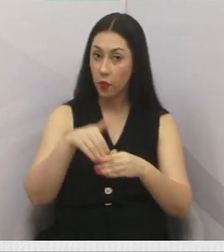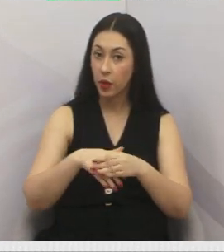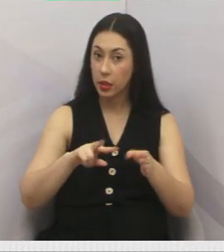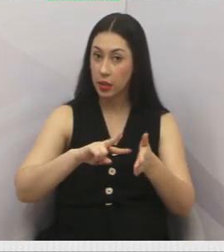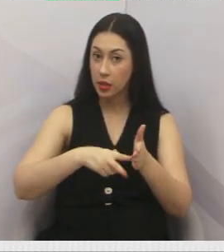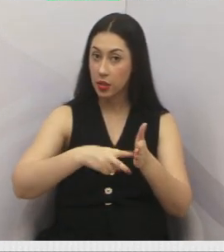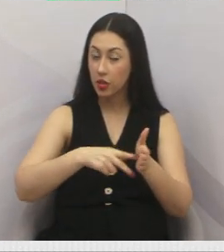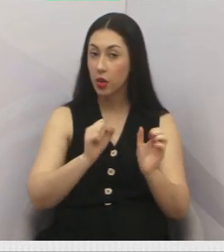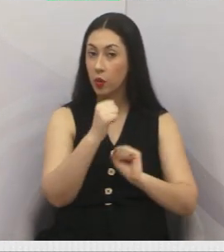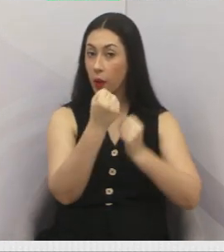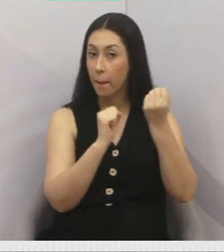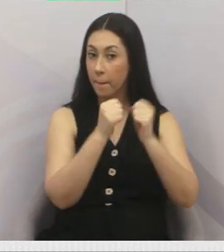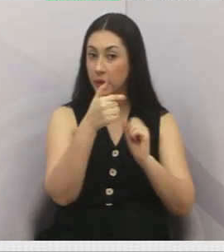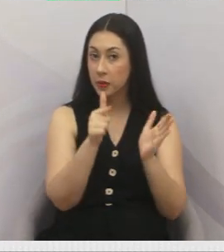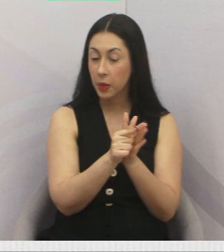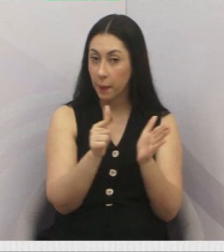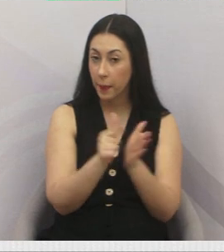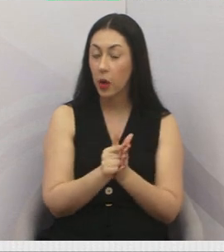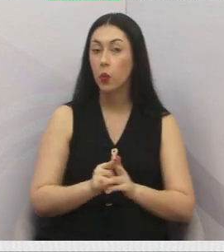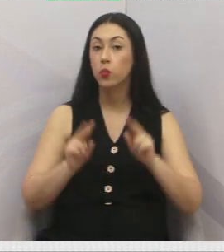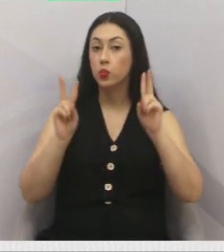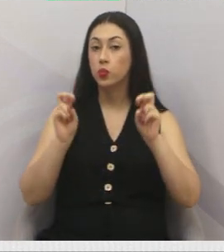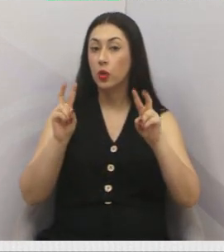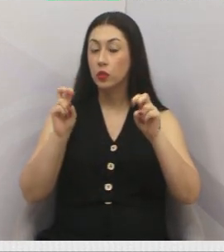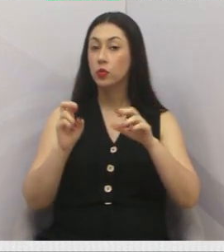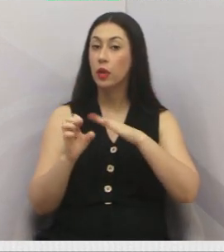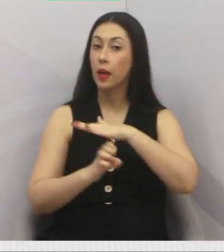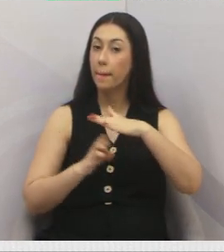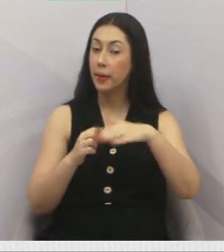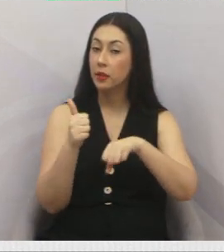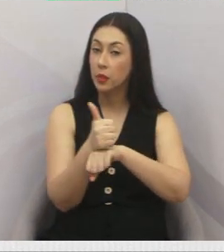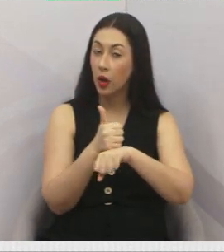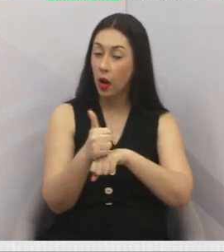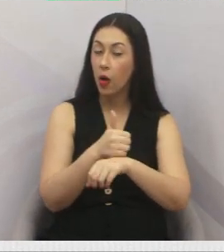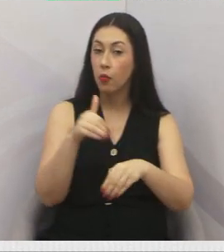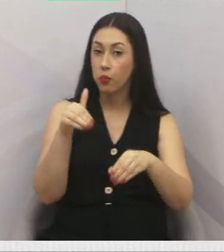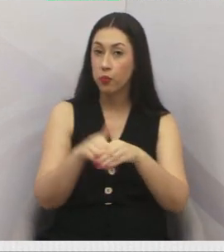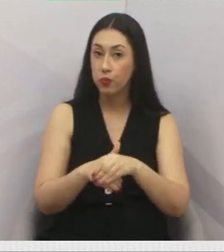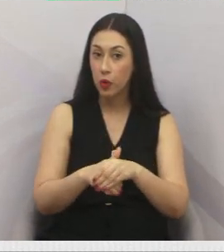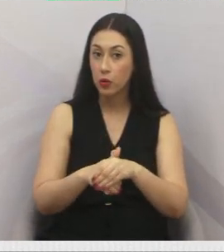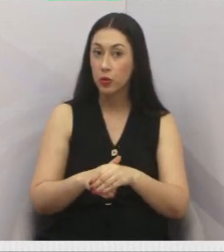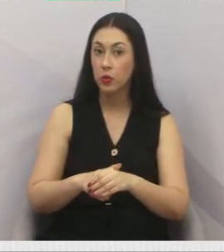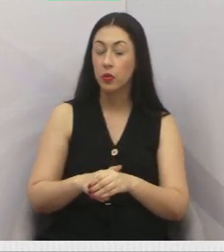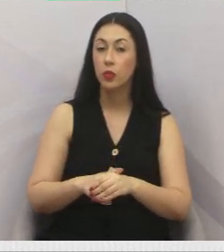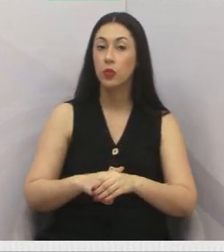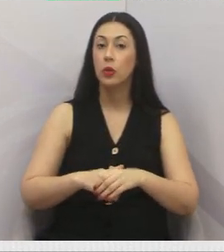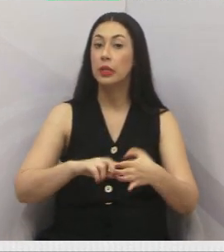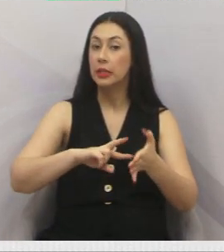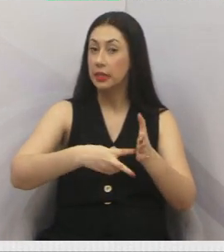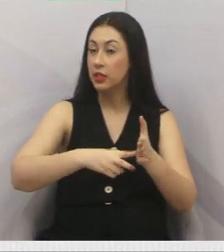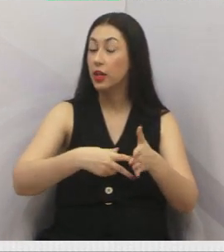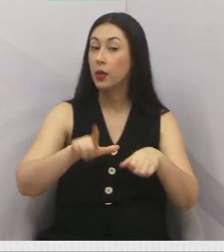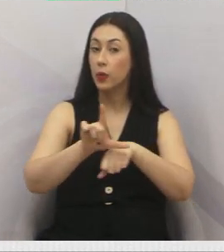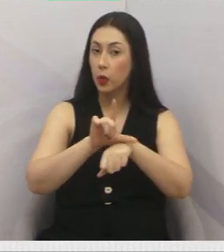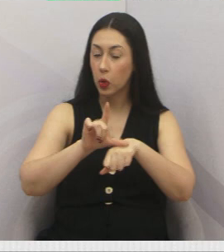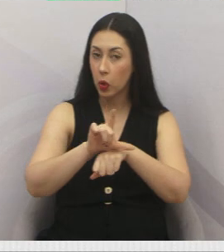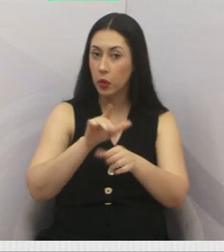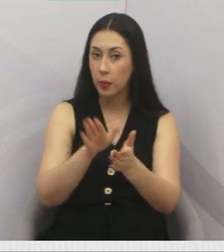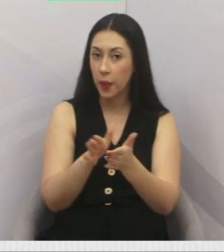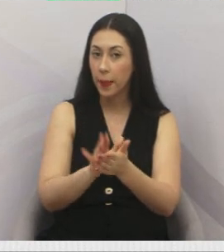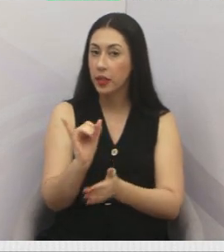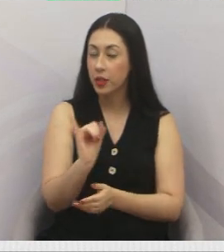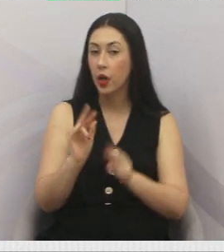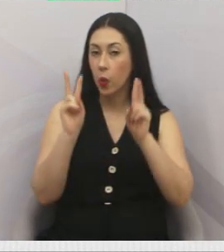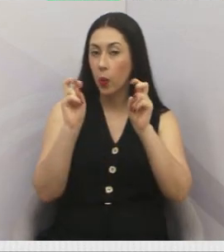para sindicatos papeleiros. Segmento empresas e entidades profissionais, um voto para Sincomércio Jacareí. Segmento